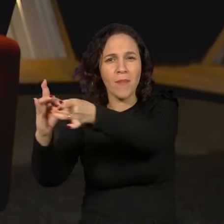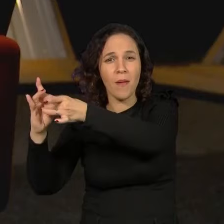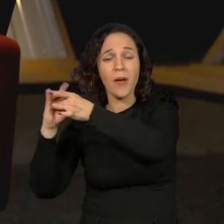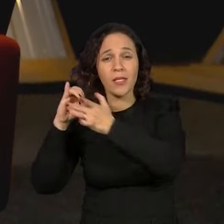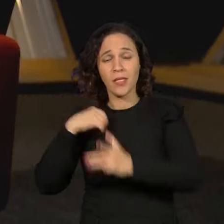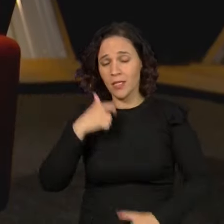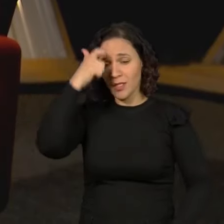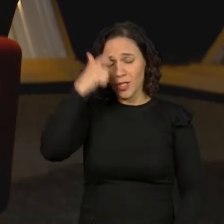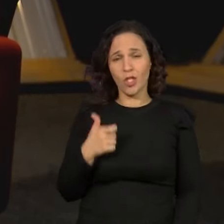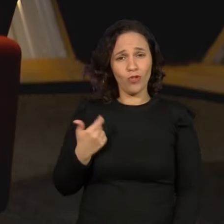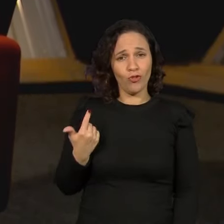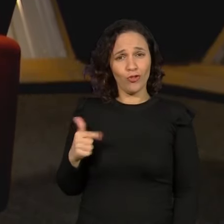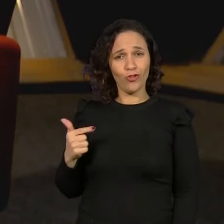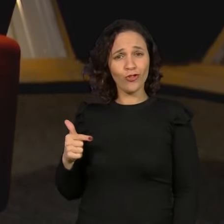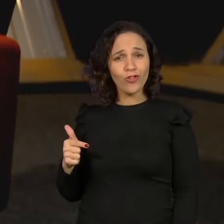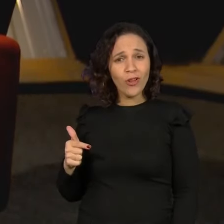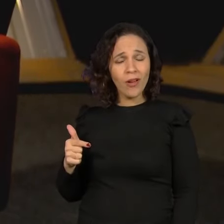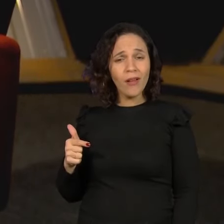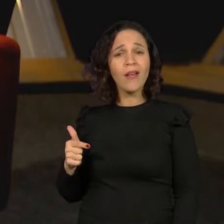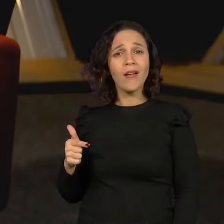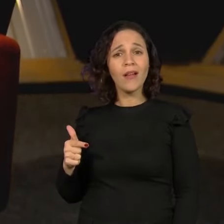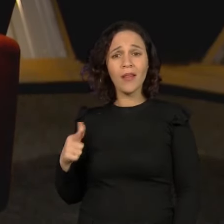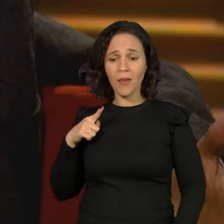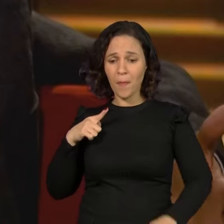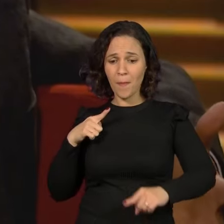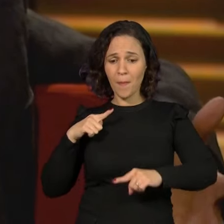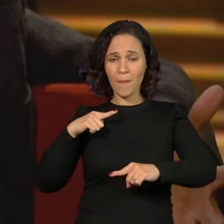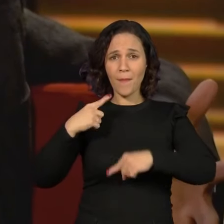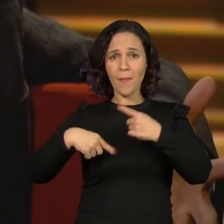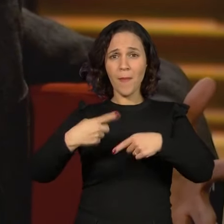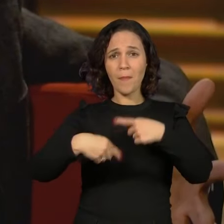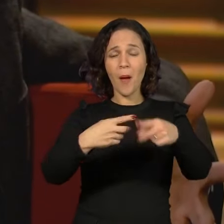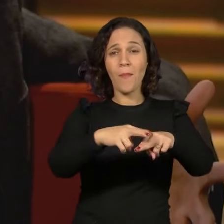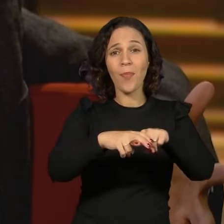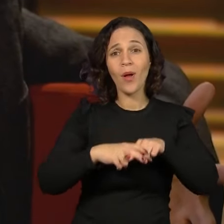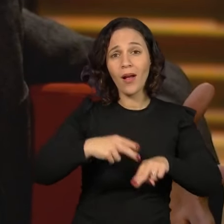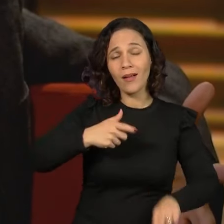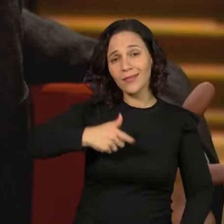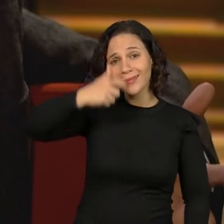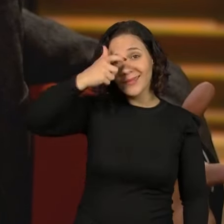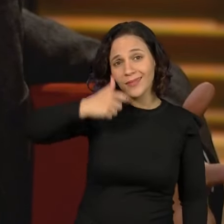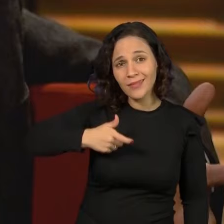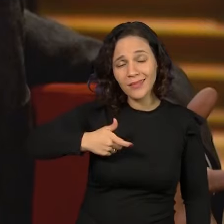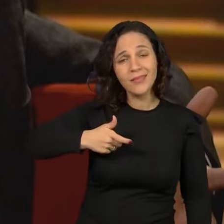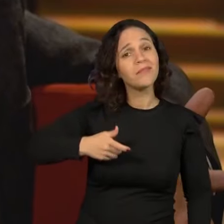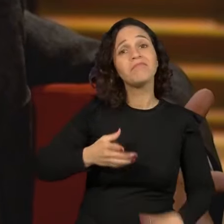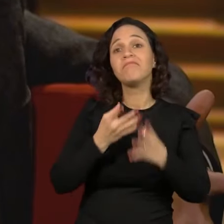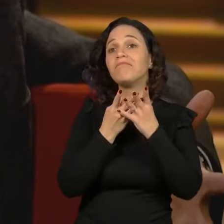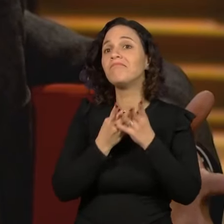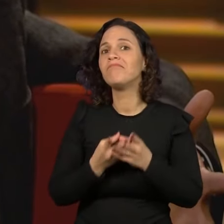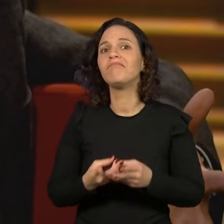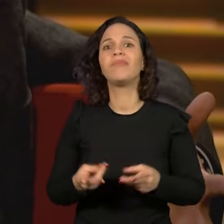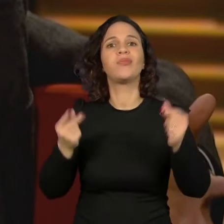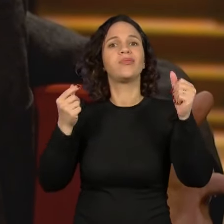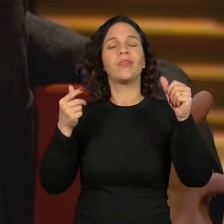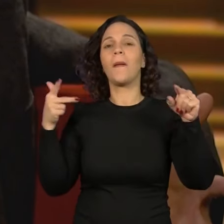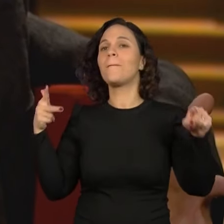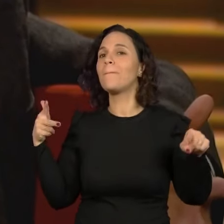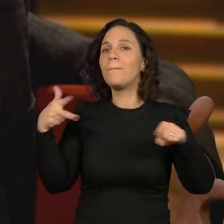a minha presença toda a cadeia de causalidades desde o começo de tudo se se interromper